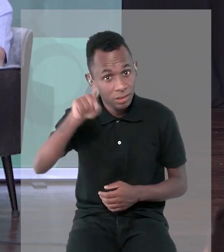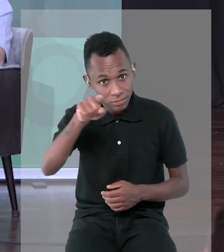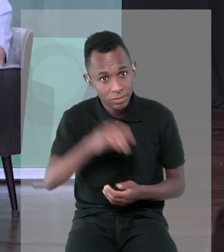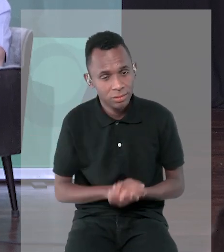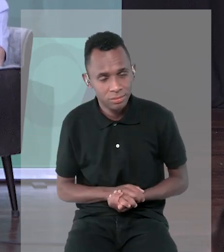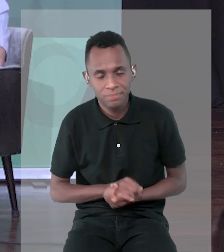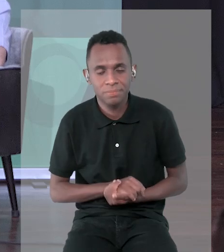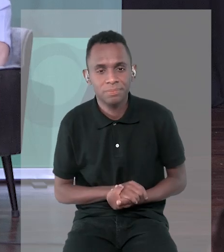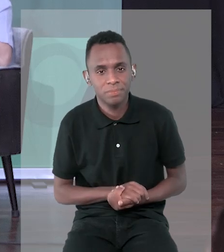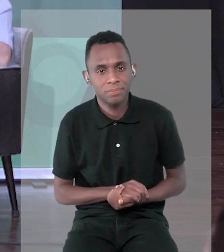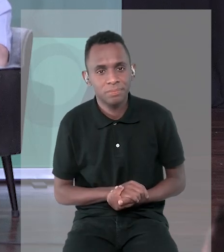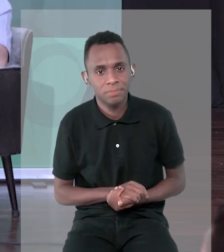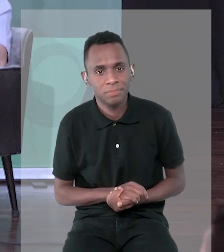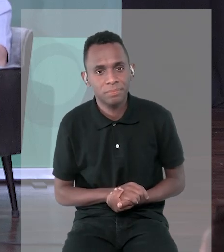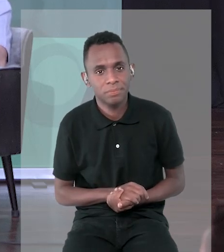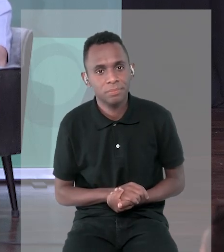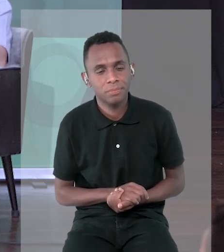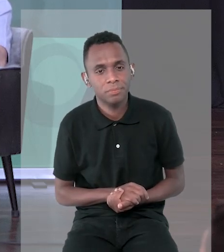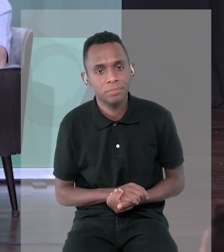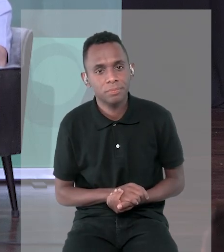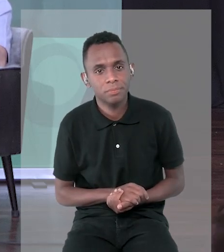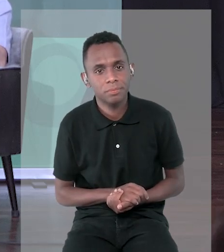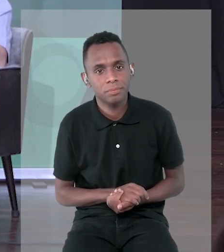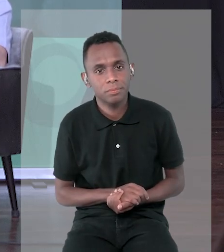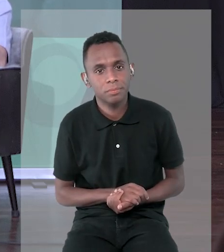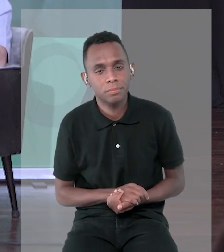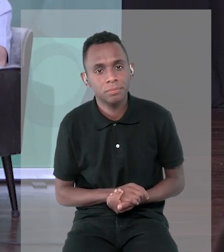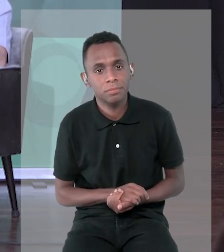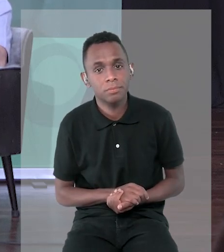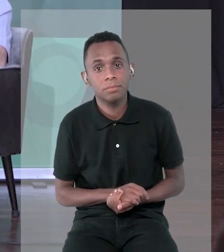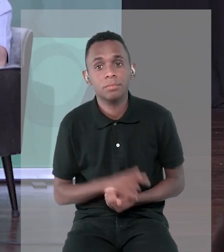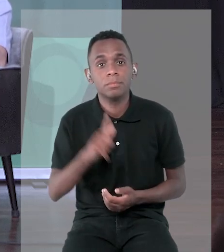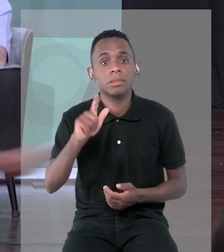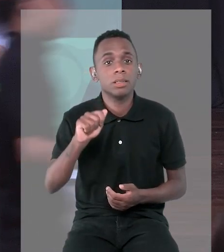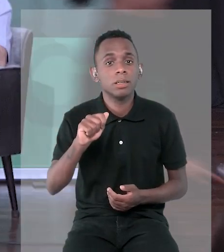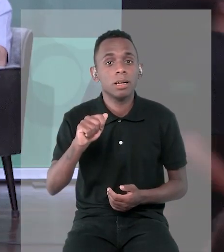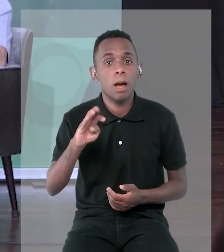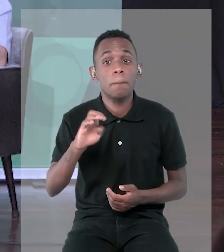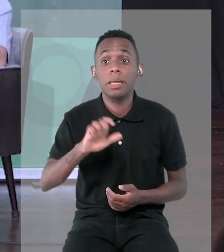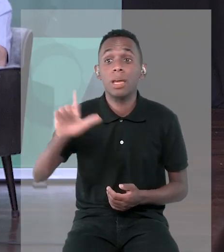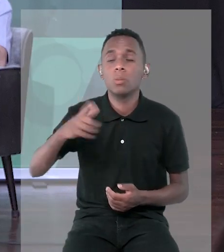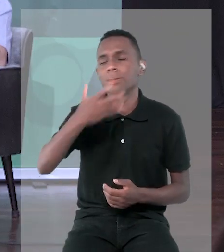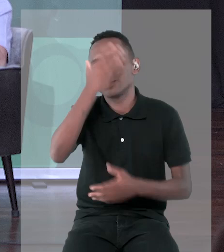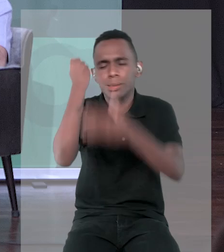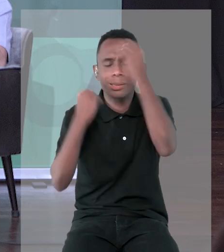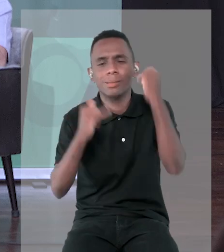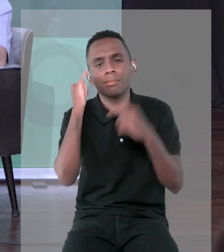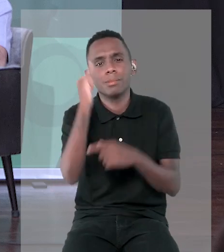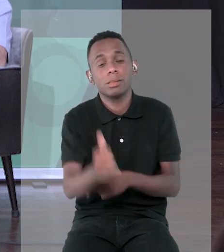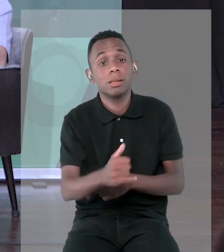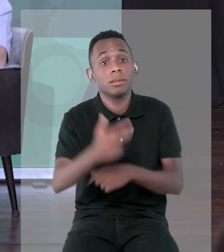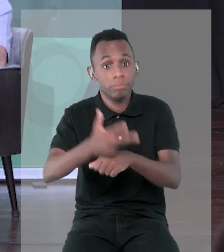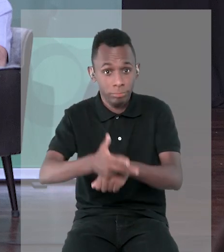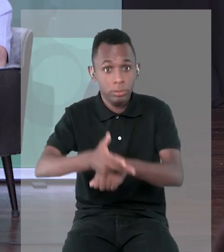Fiz de propósito, maldade. Vou falar um negócio aqui. Cadê o Gabriel? Ô, gente, eu esqueci de dizer, está